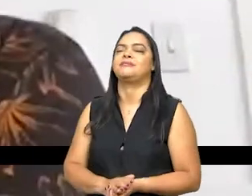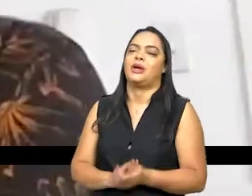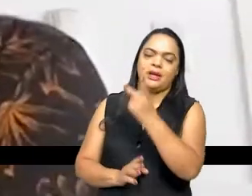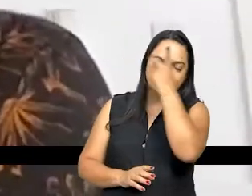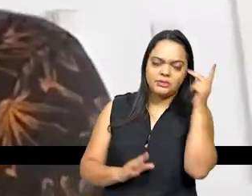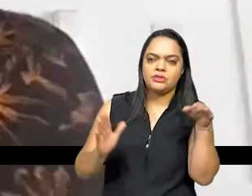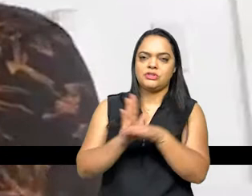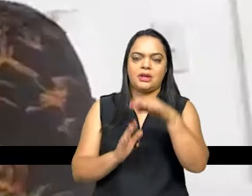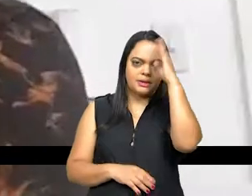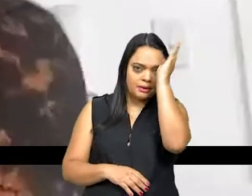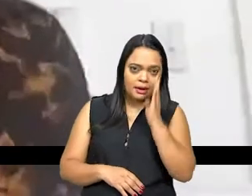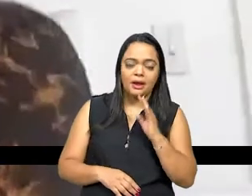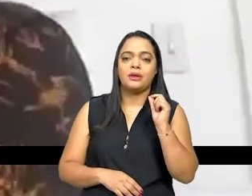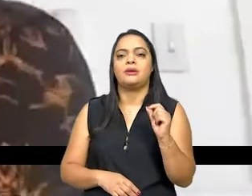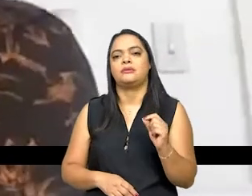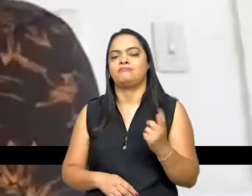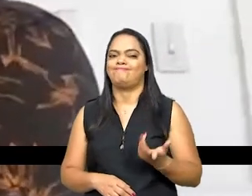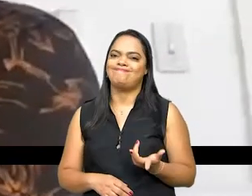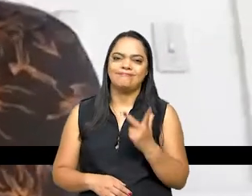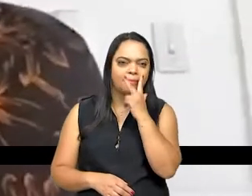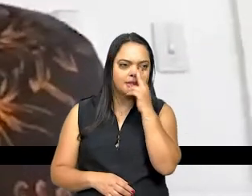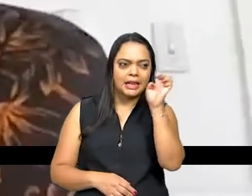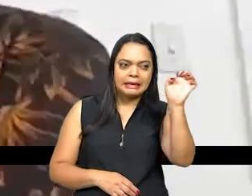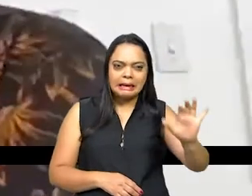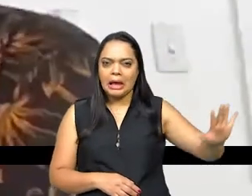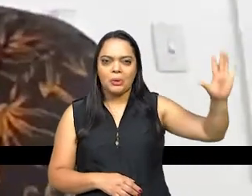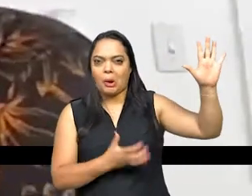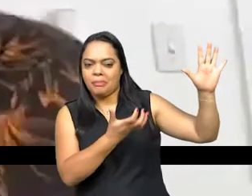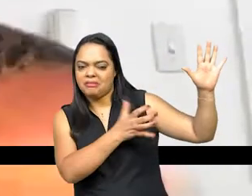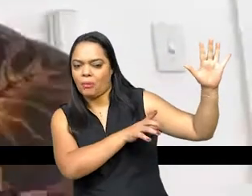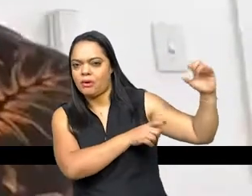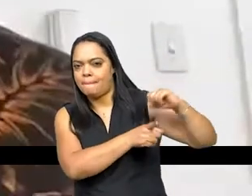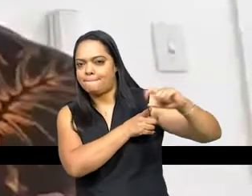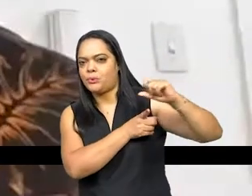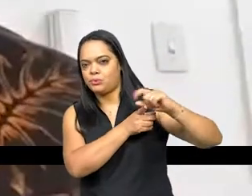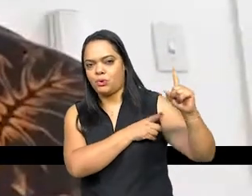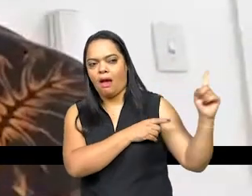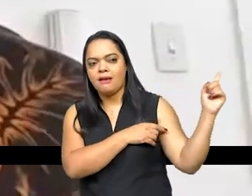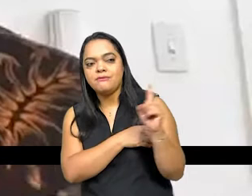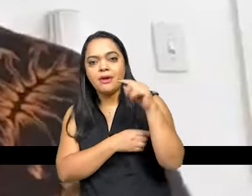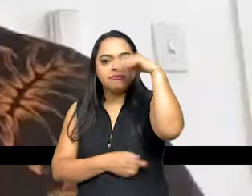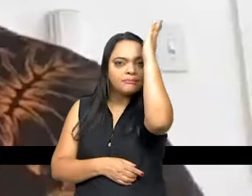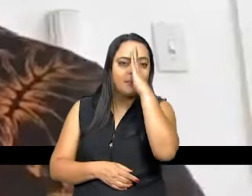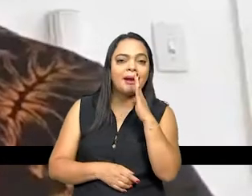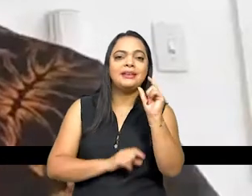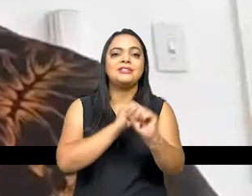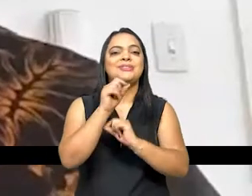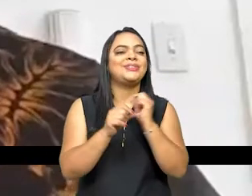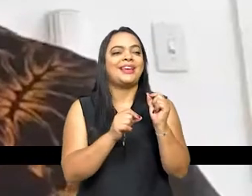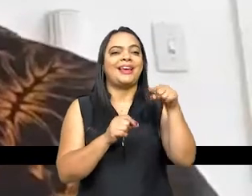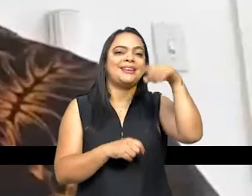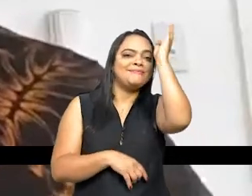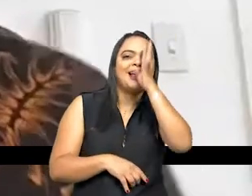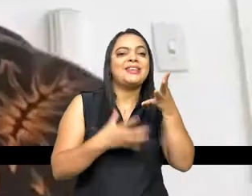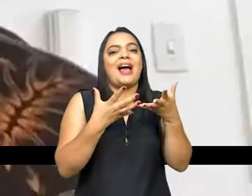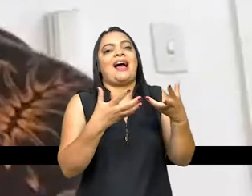na segunda metade, eram muito mal vistos na Europa. Aqui no Brasil, eles foram vistos, para utilizar uma expressão do período, como a salvação